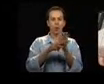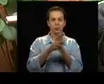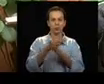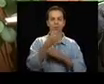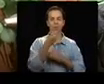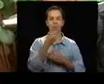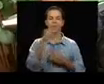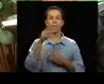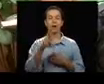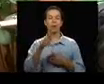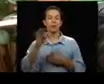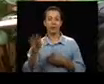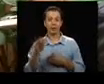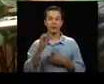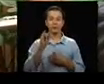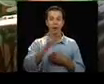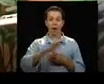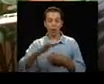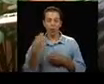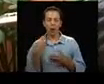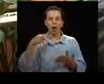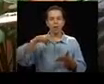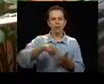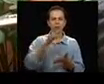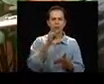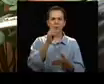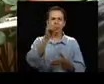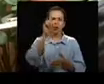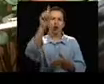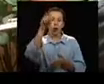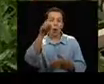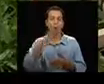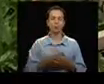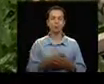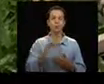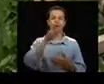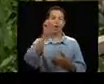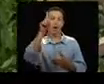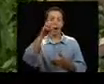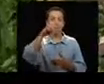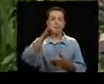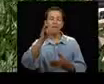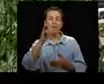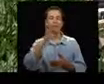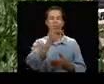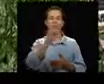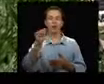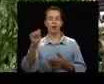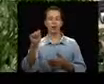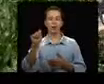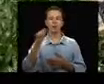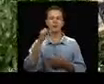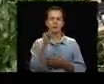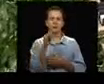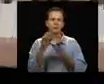freiriana. Então, o aluno, ele levanta, digamos, a nota dó, né? Dó, ré,